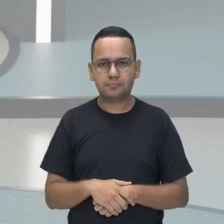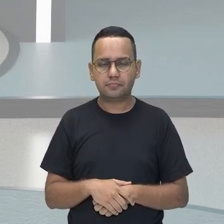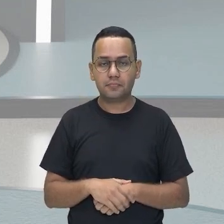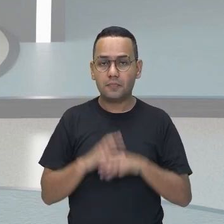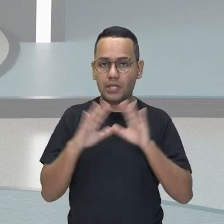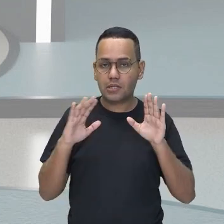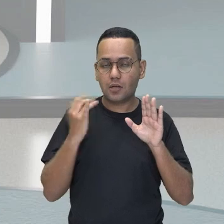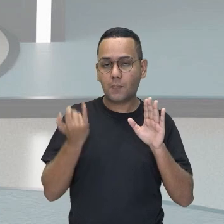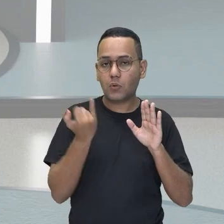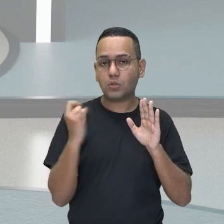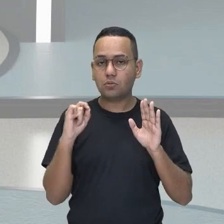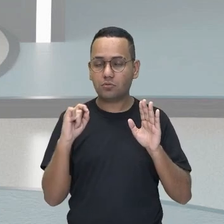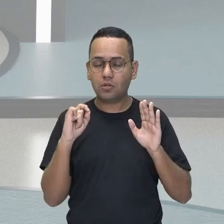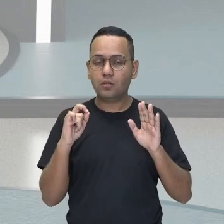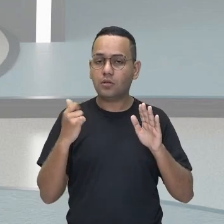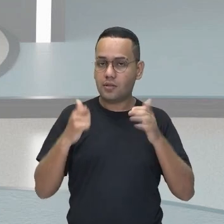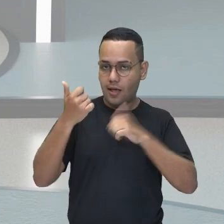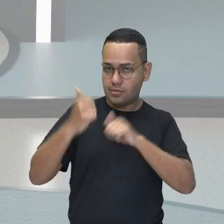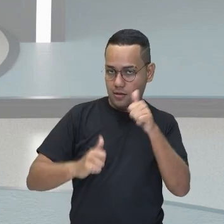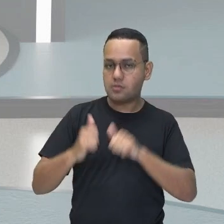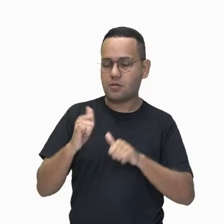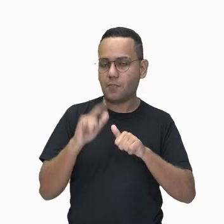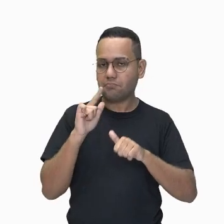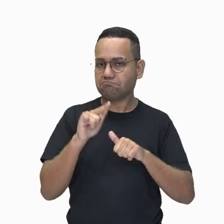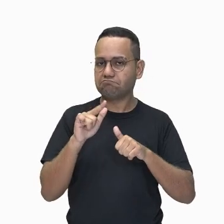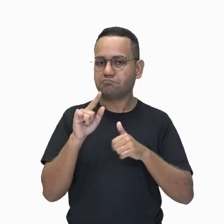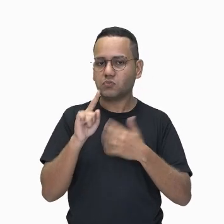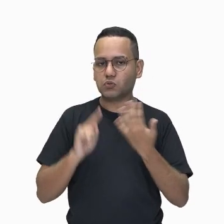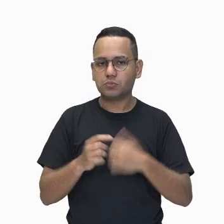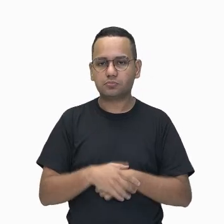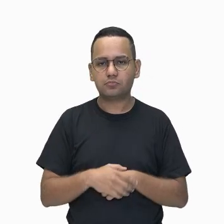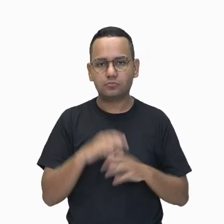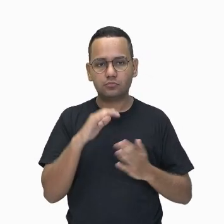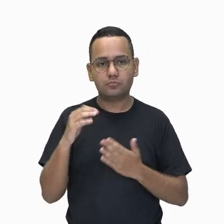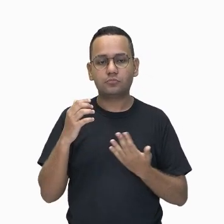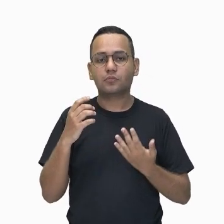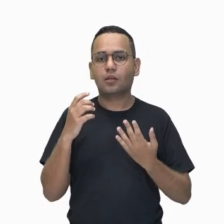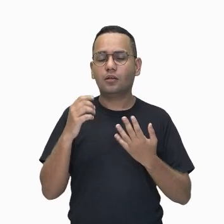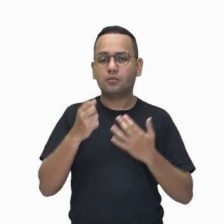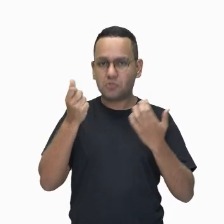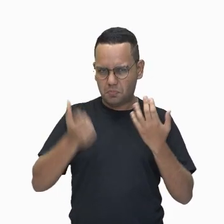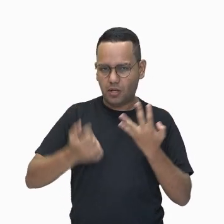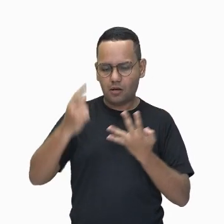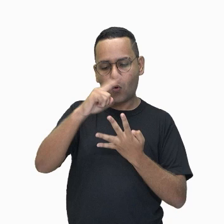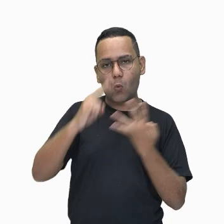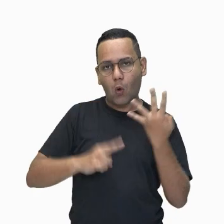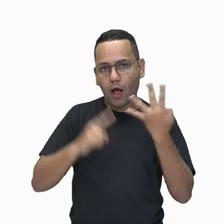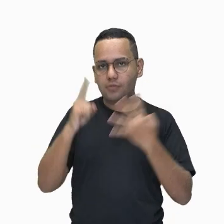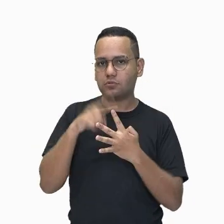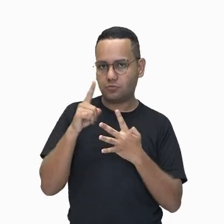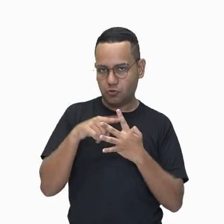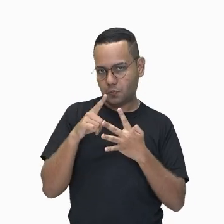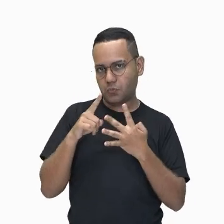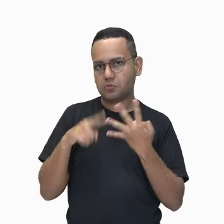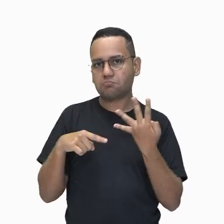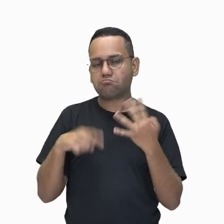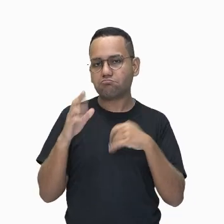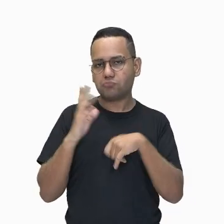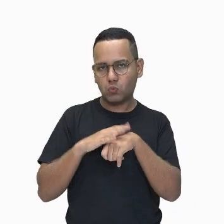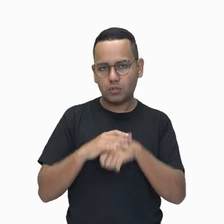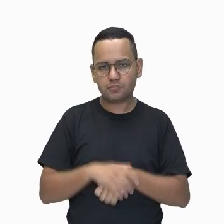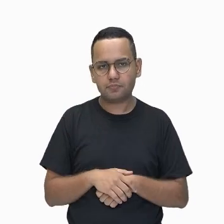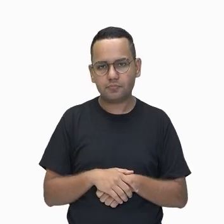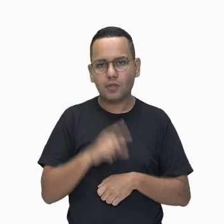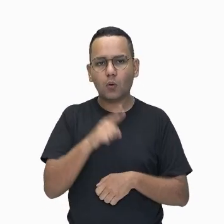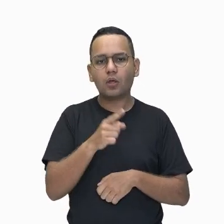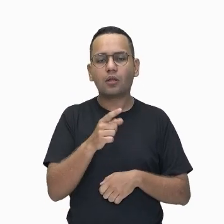olhar para esse aspecto. E aí nós falamos aqui sobre 4 desordens alimentares, né? A anorexia,